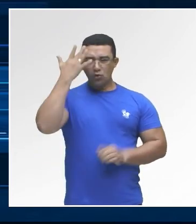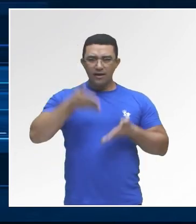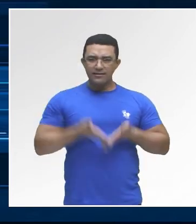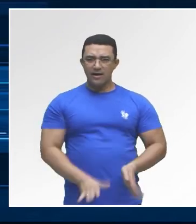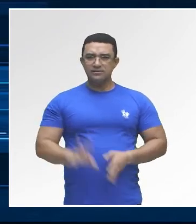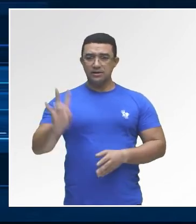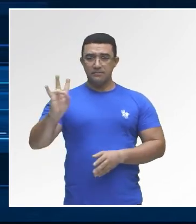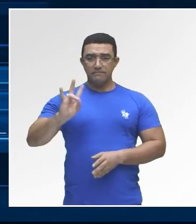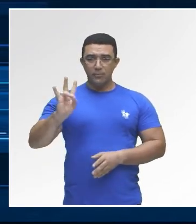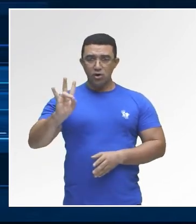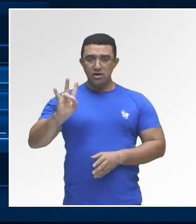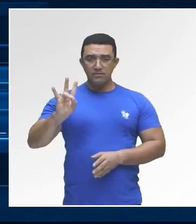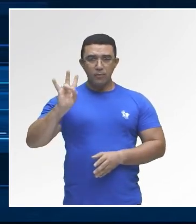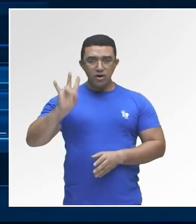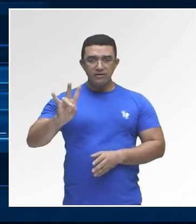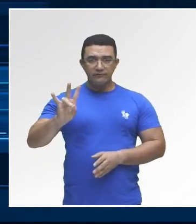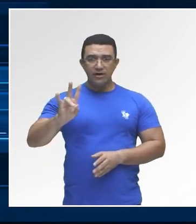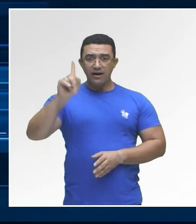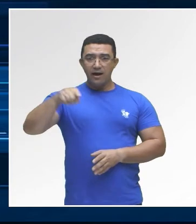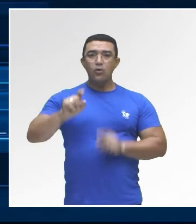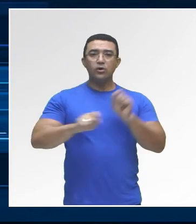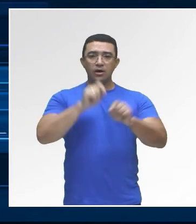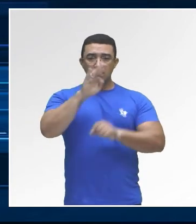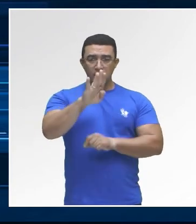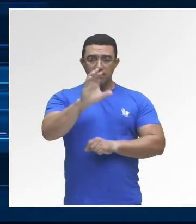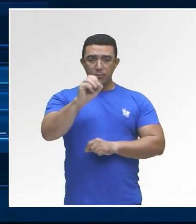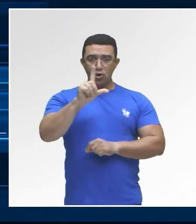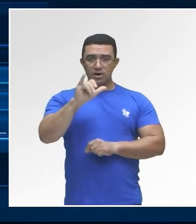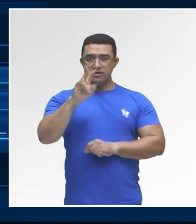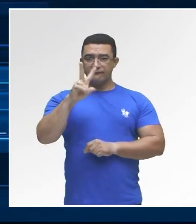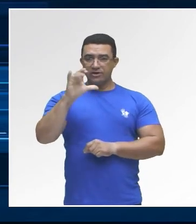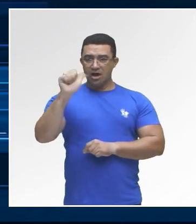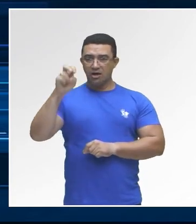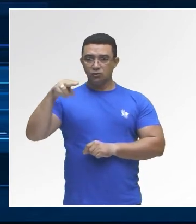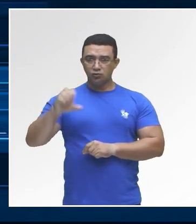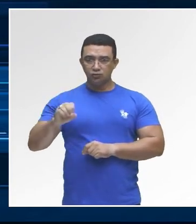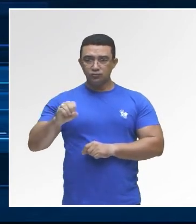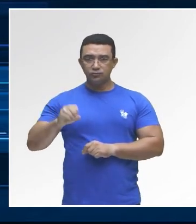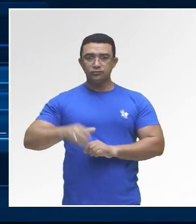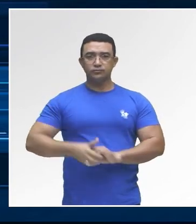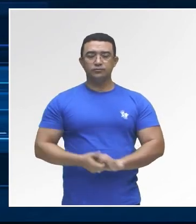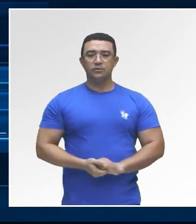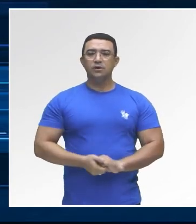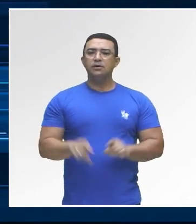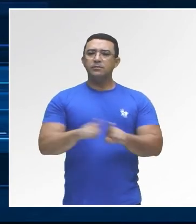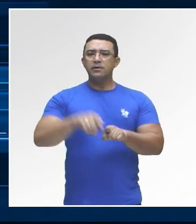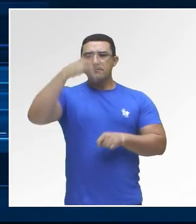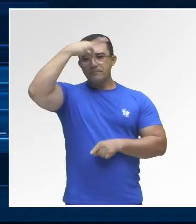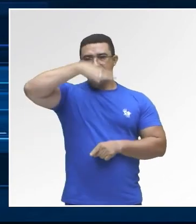Bolivian, boliviano ou boliviana. Peru, ó, escreve da mesma forma, né?